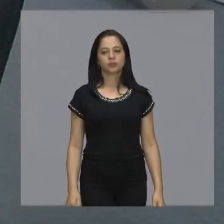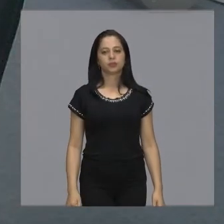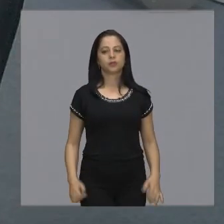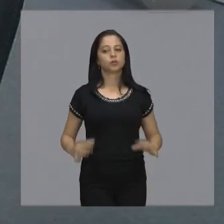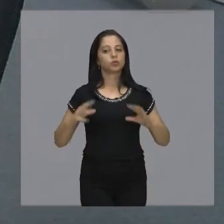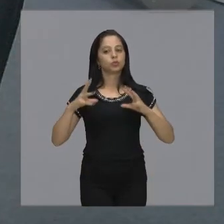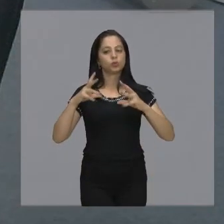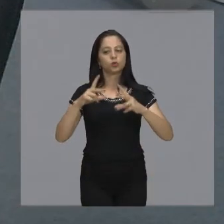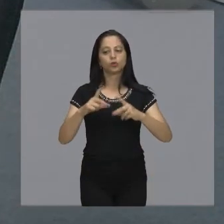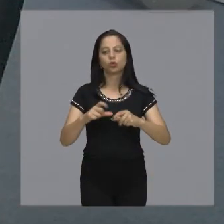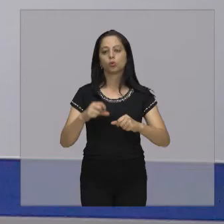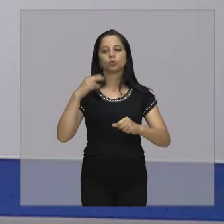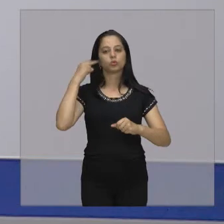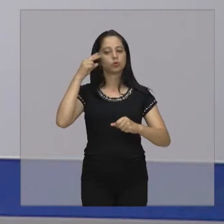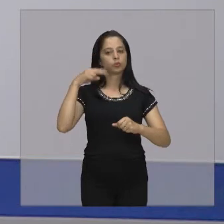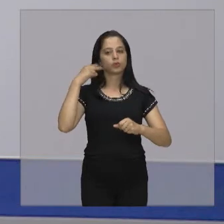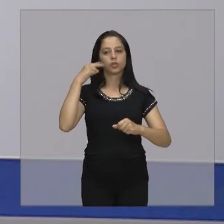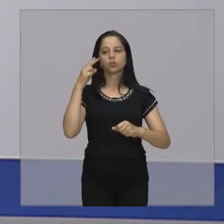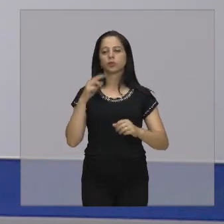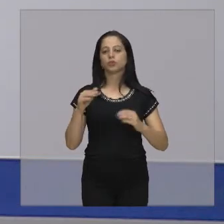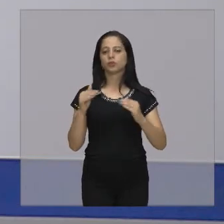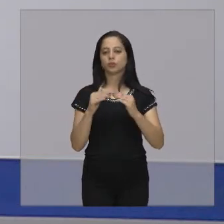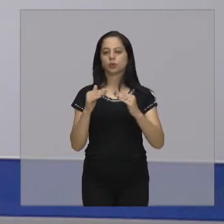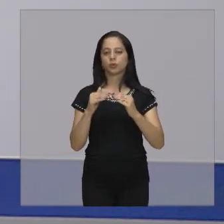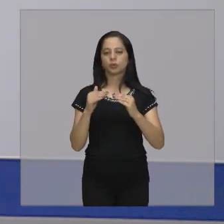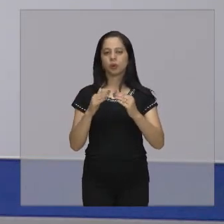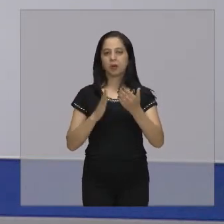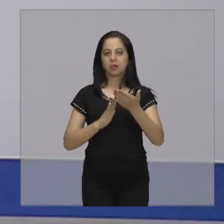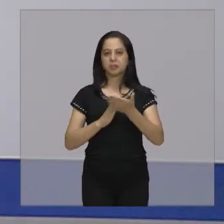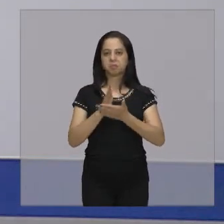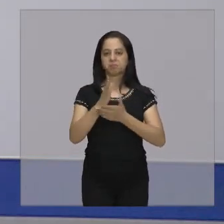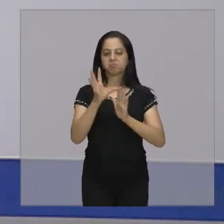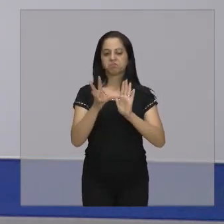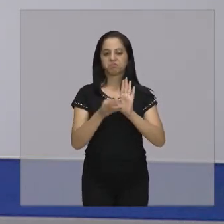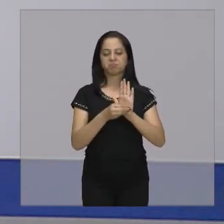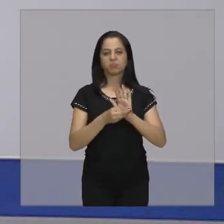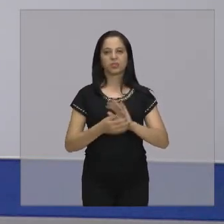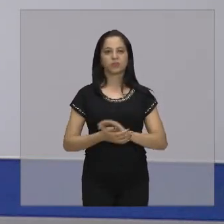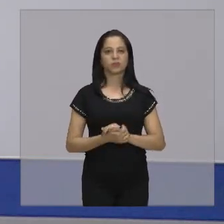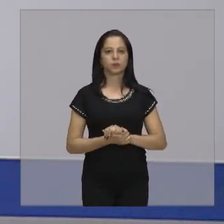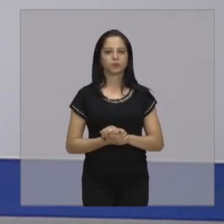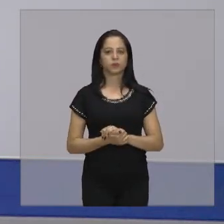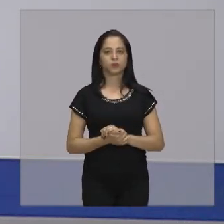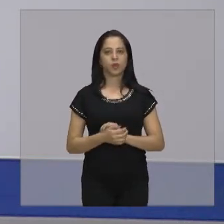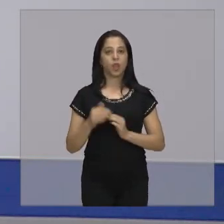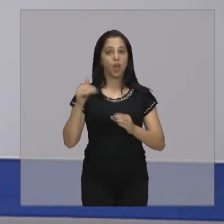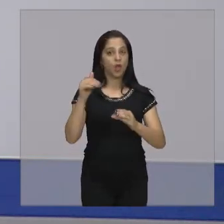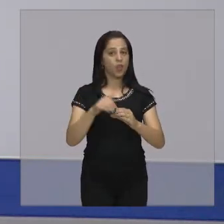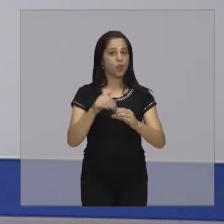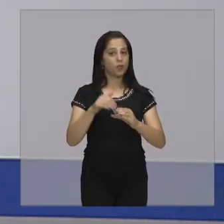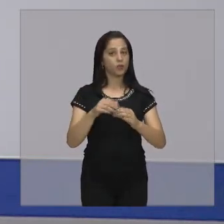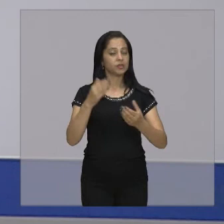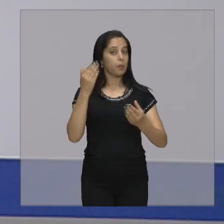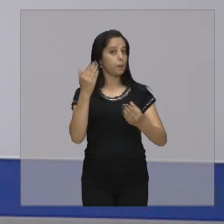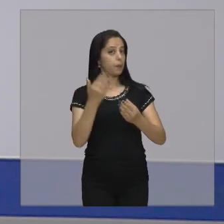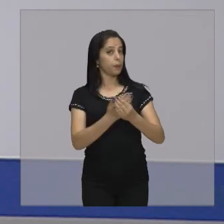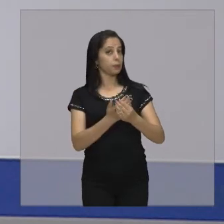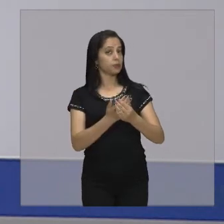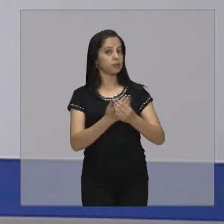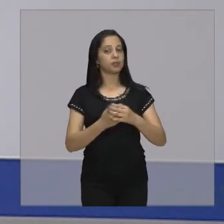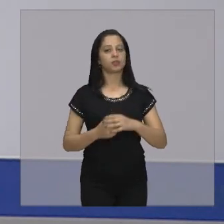Nenhuma manifestação contrária. Emenda aprovada por unanimidade. Em votação o